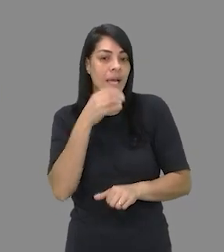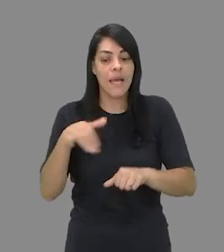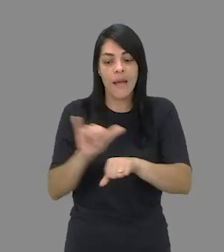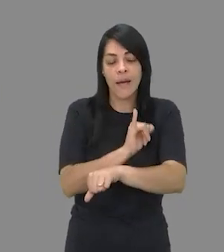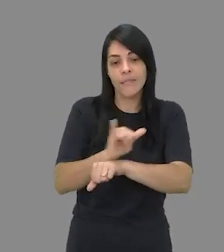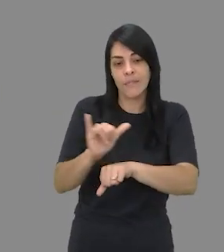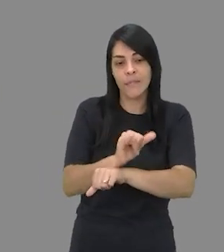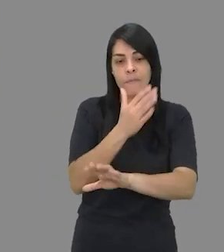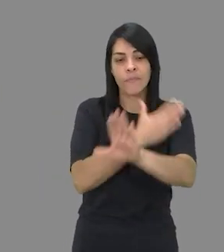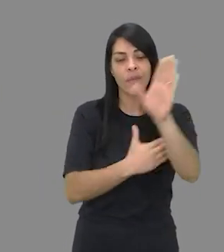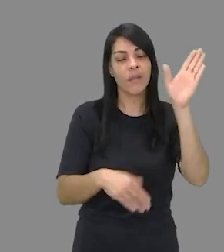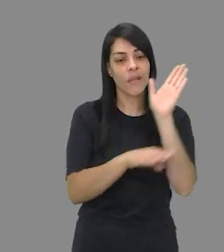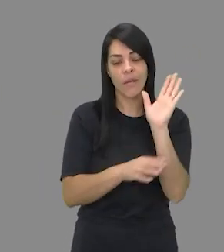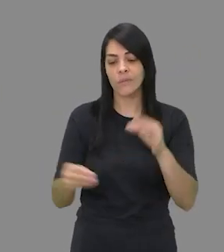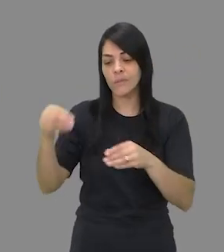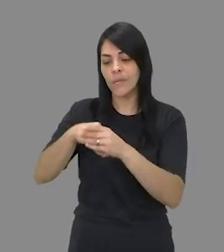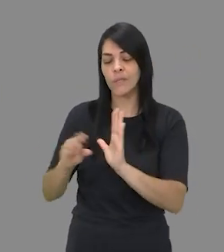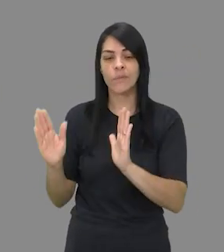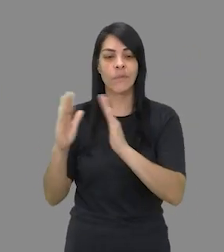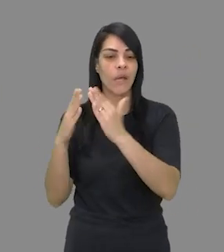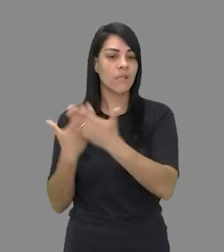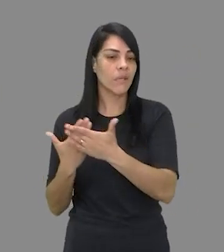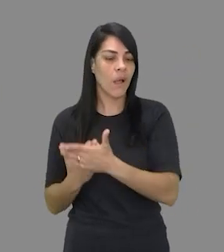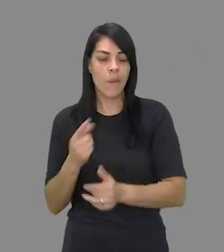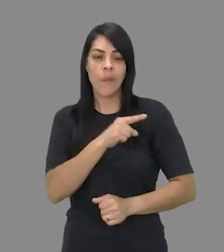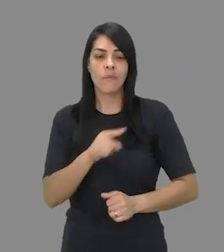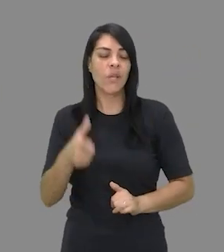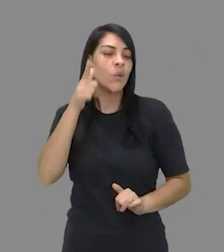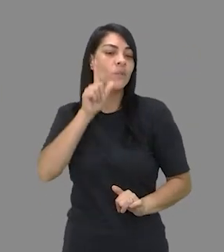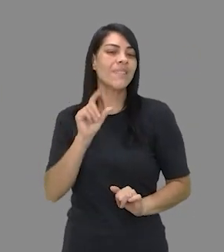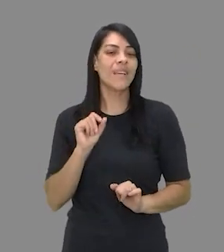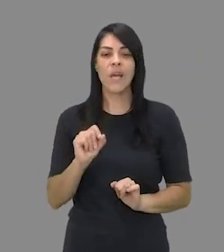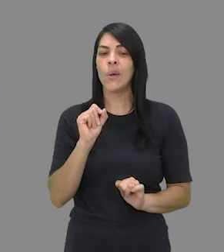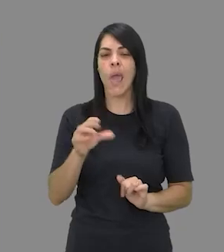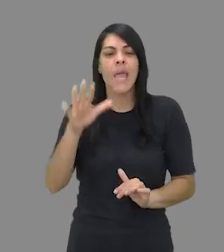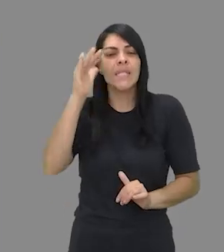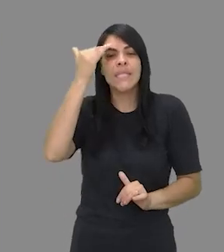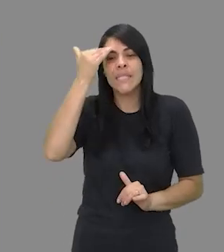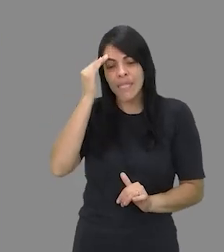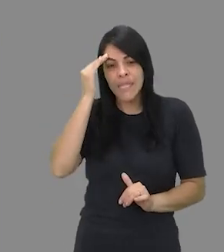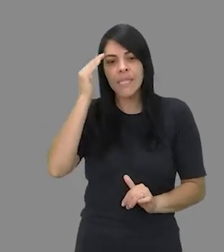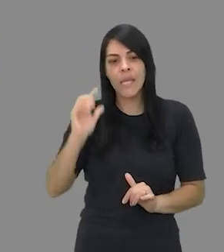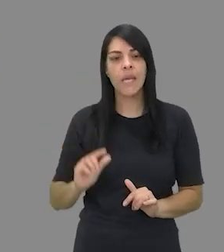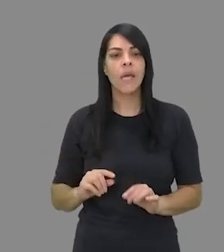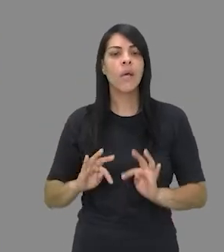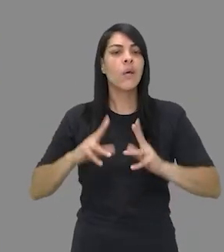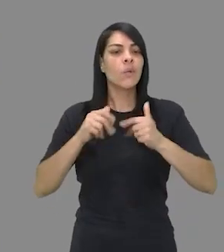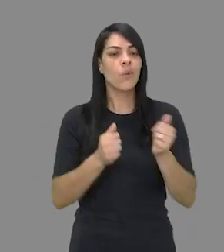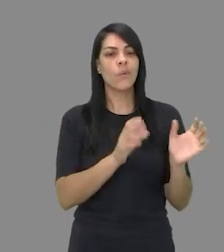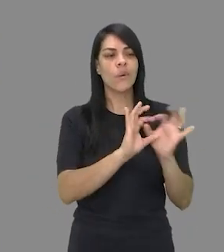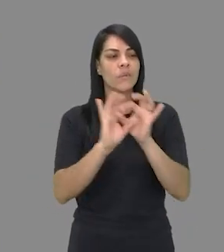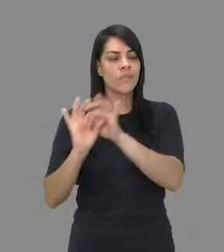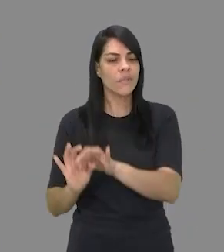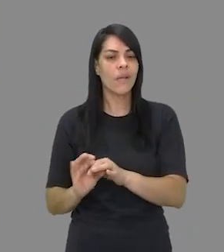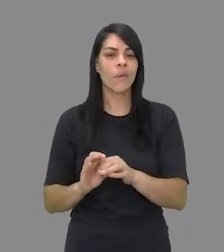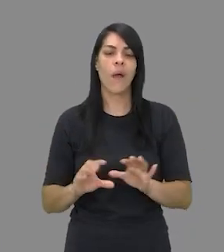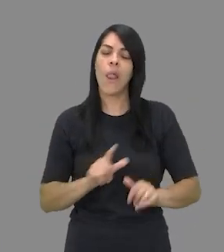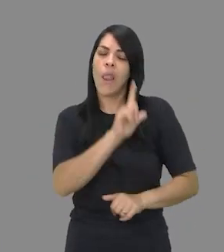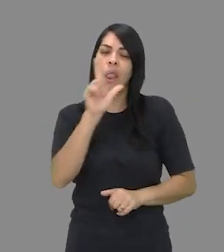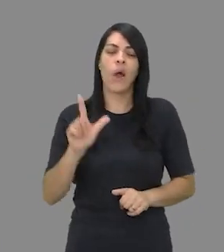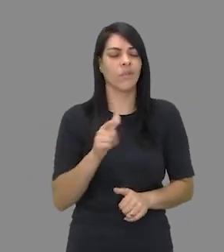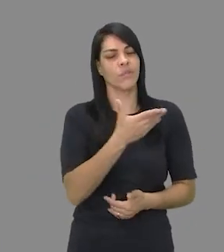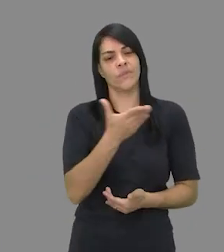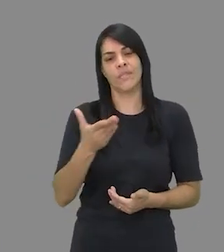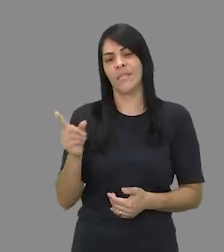modalidade paralímpica na escola, para que vocês possam entender a outra contextualização. Claro que vocês não estão,